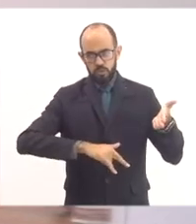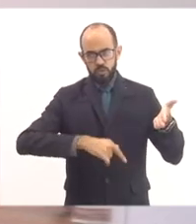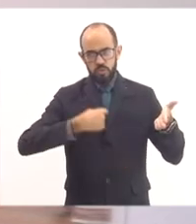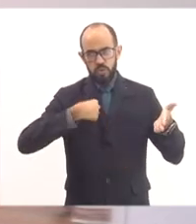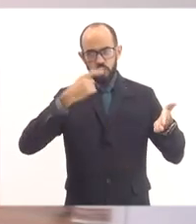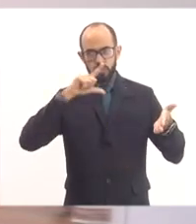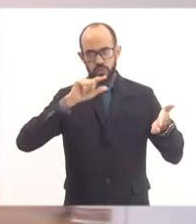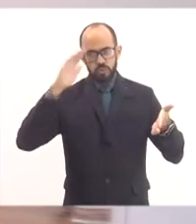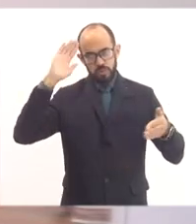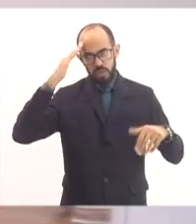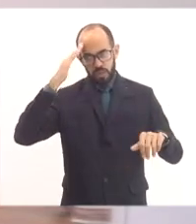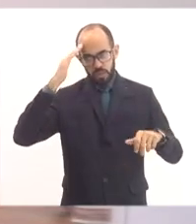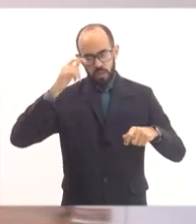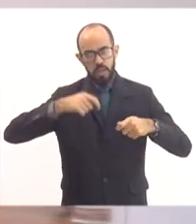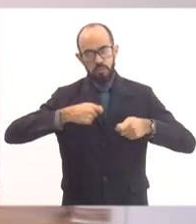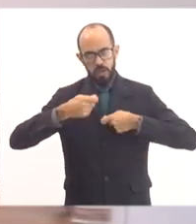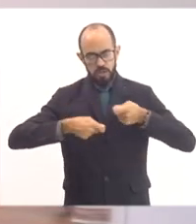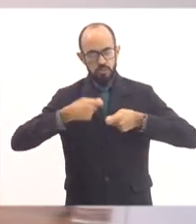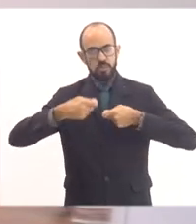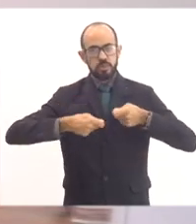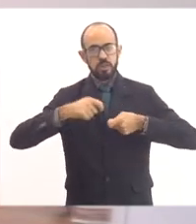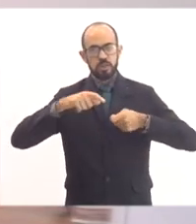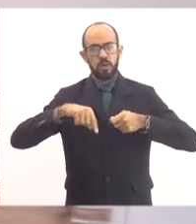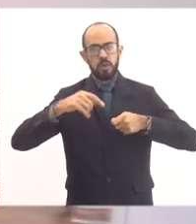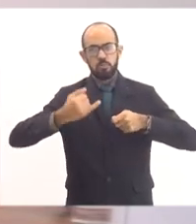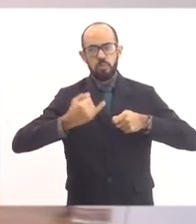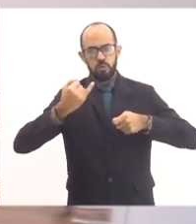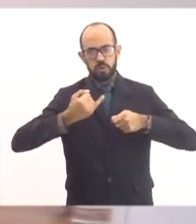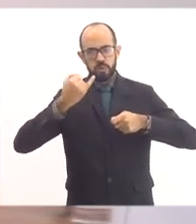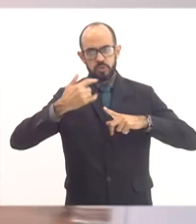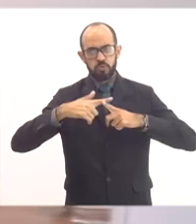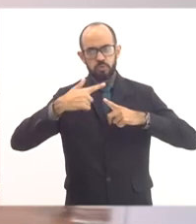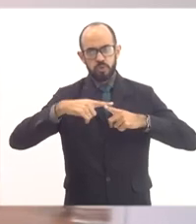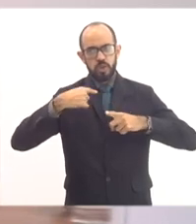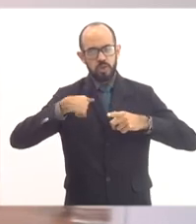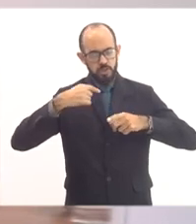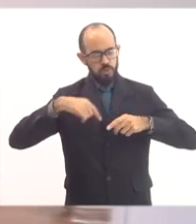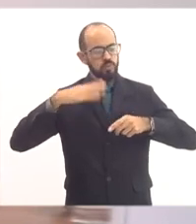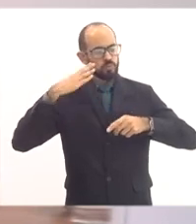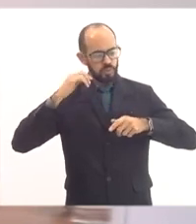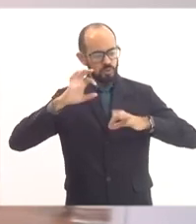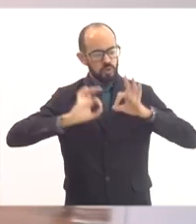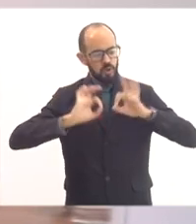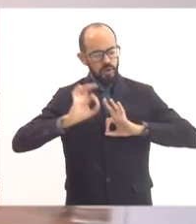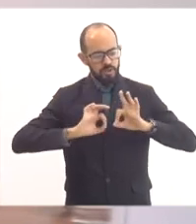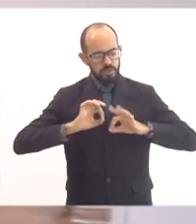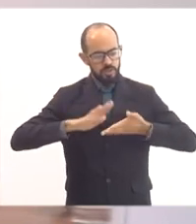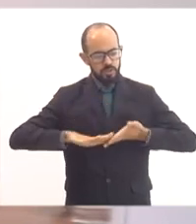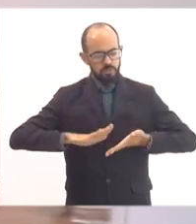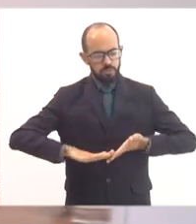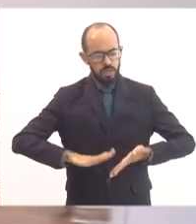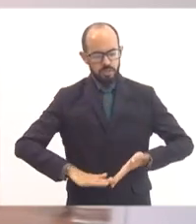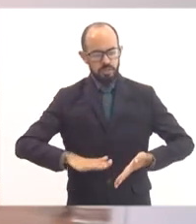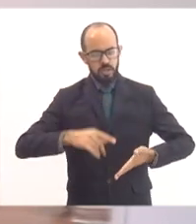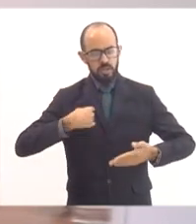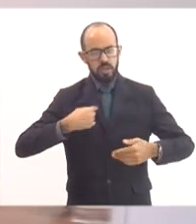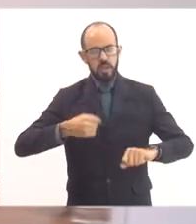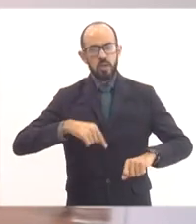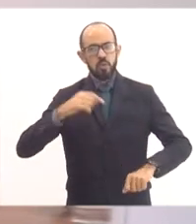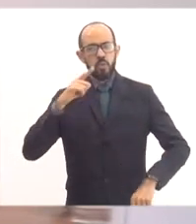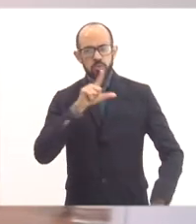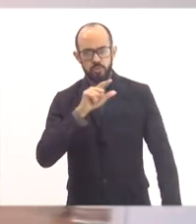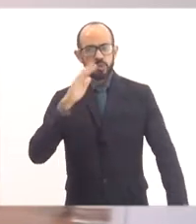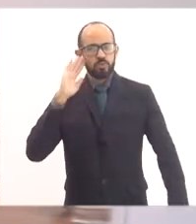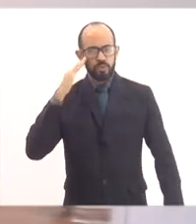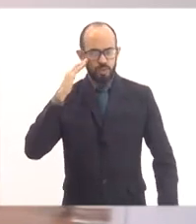para a administração, até porque eu já fui ordenadora de despesa e sei o quanto isso é preocupante, né? Eu consigo